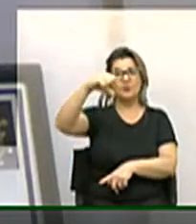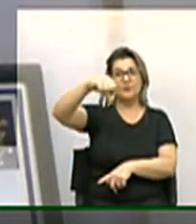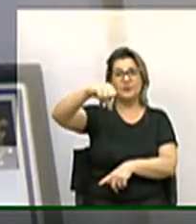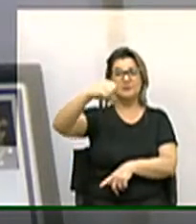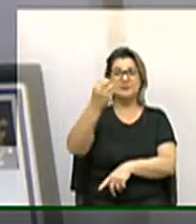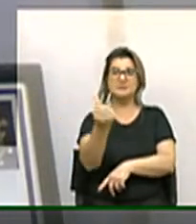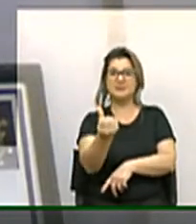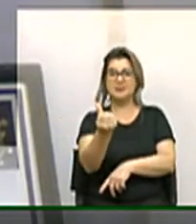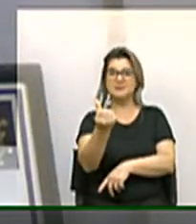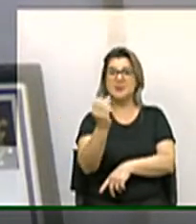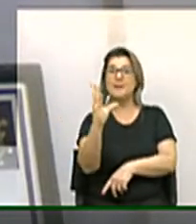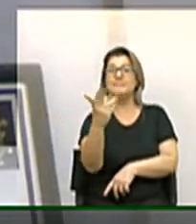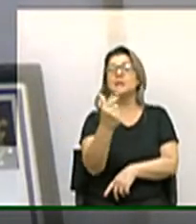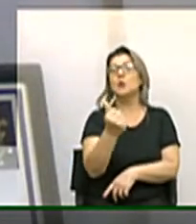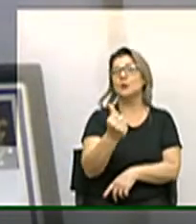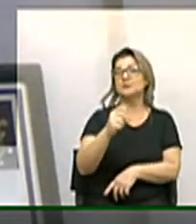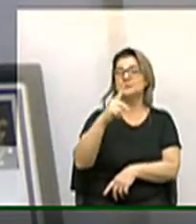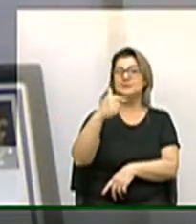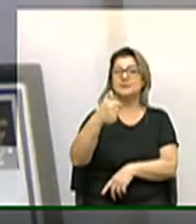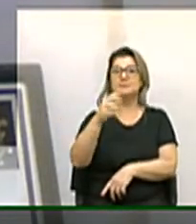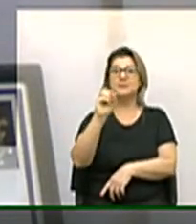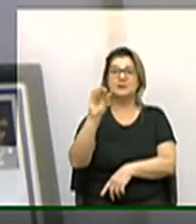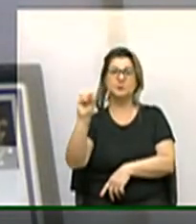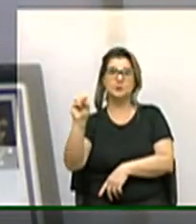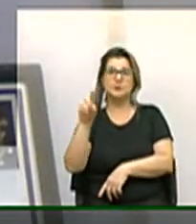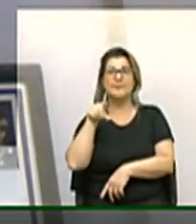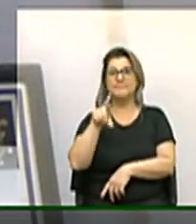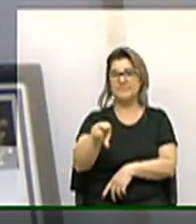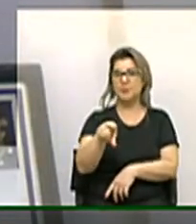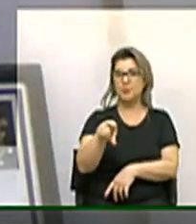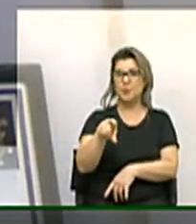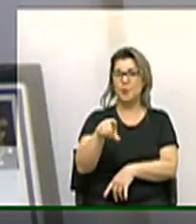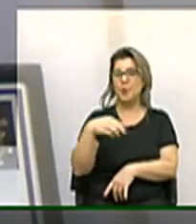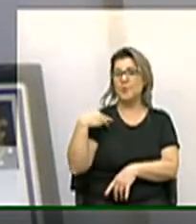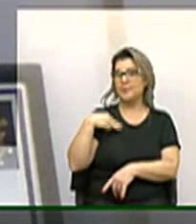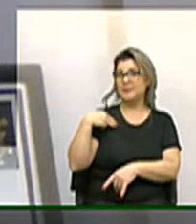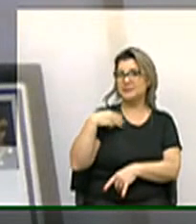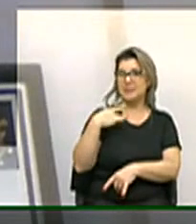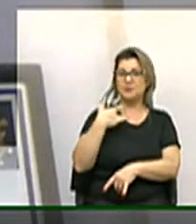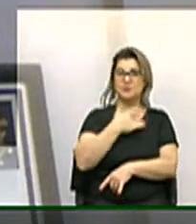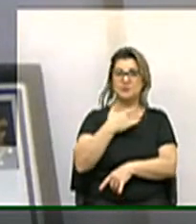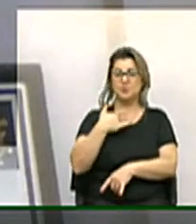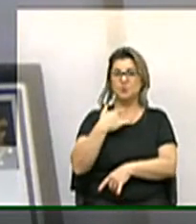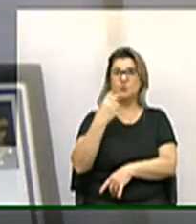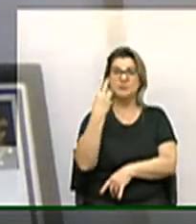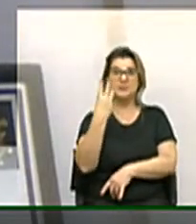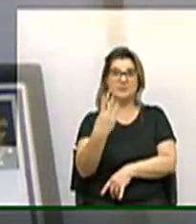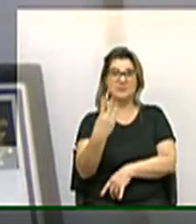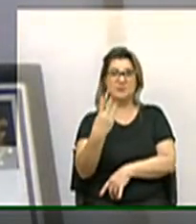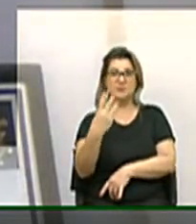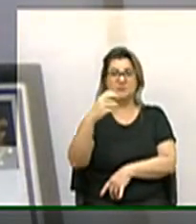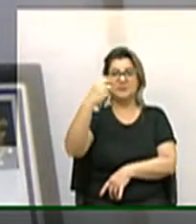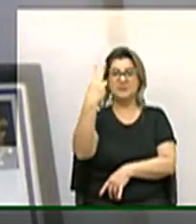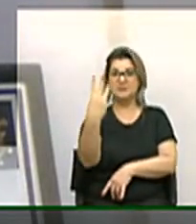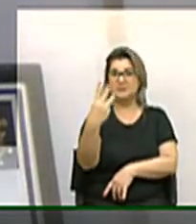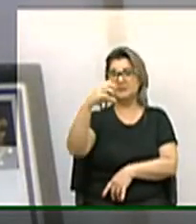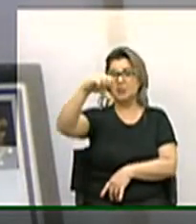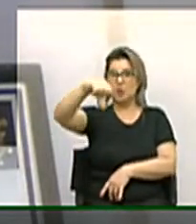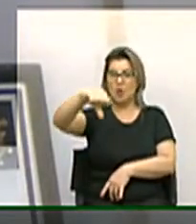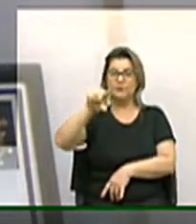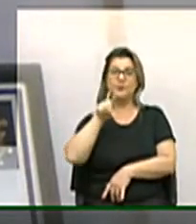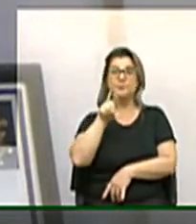mil vieram para o Fundo Estadual da Saúde e 339 mil vieram para